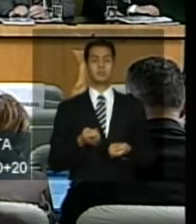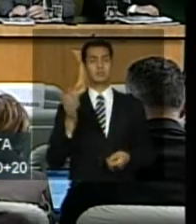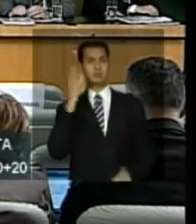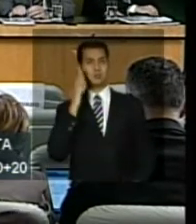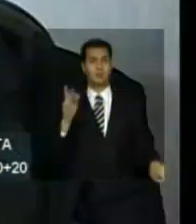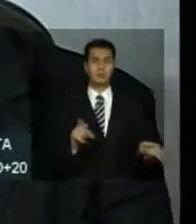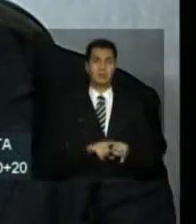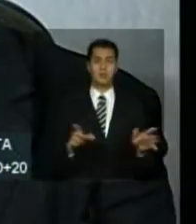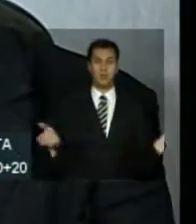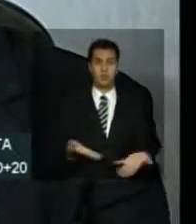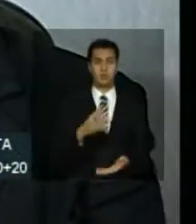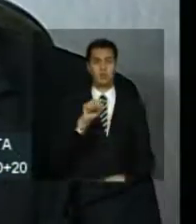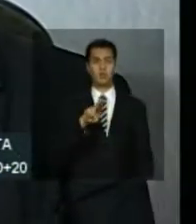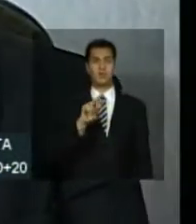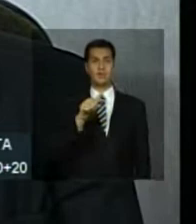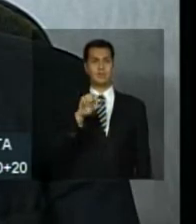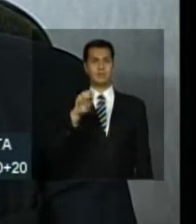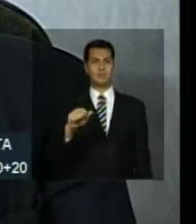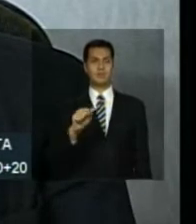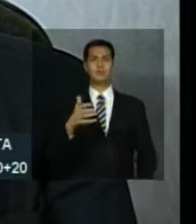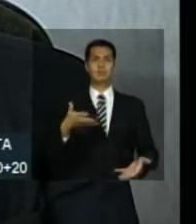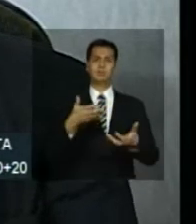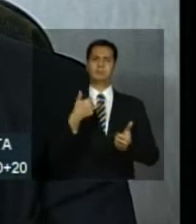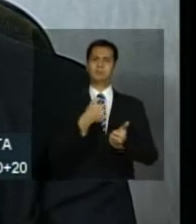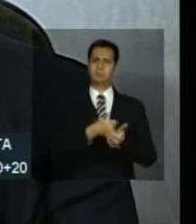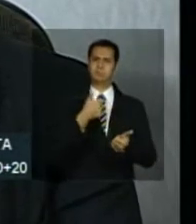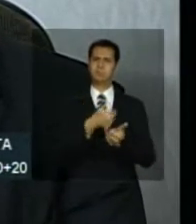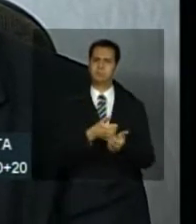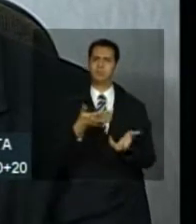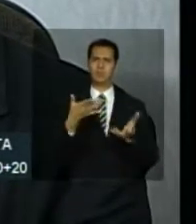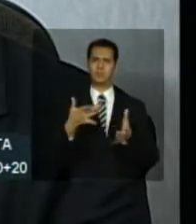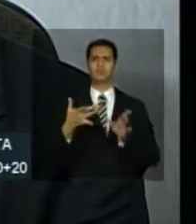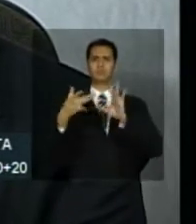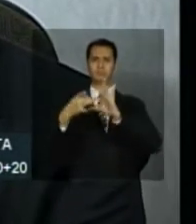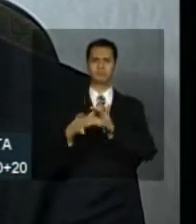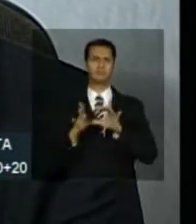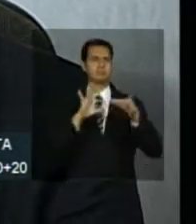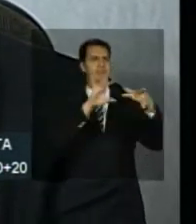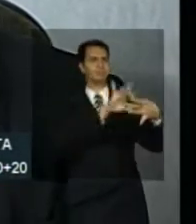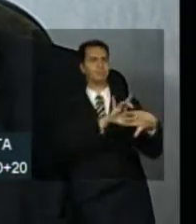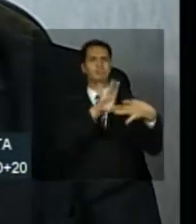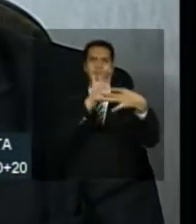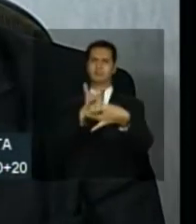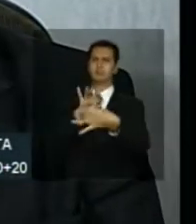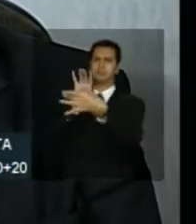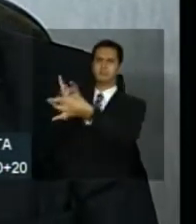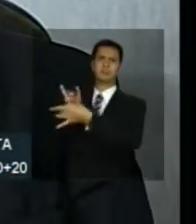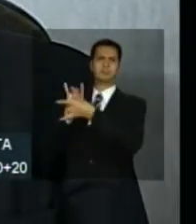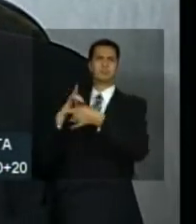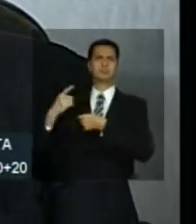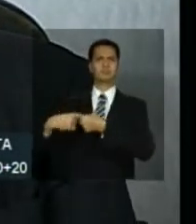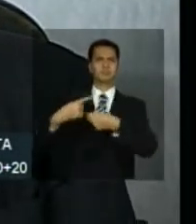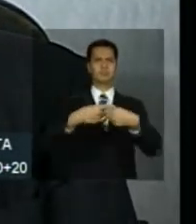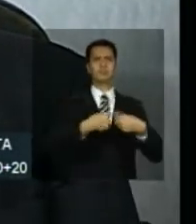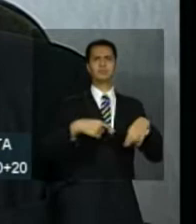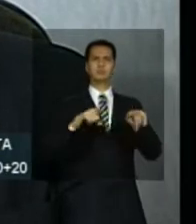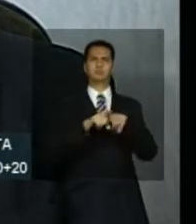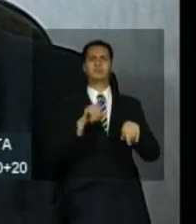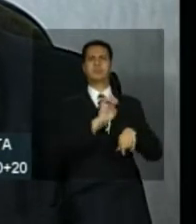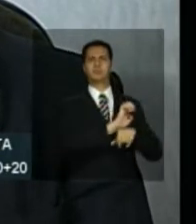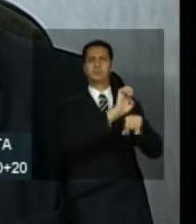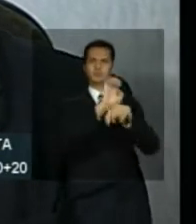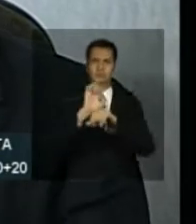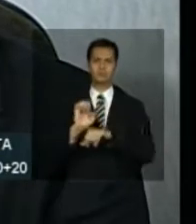de perto buscar parceria de consórcios regionais de municípios e estados para